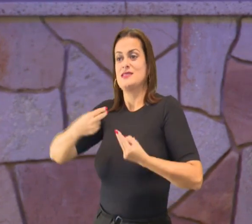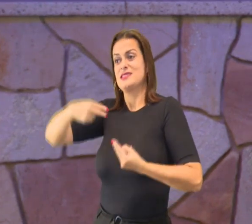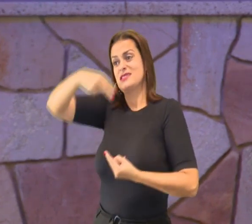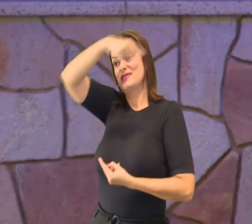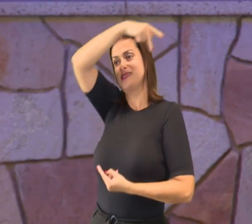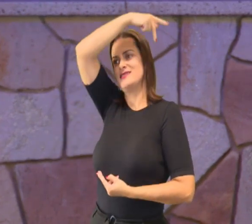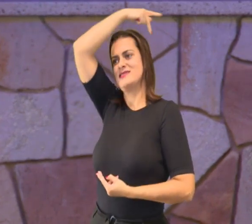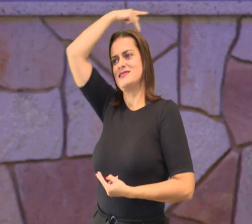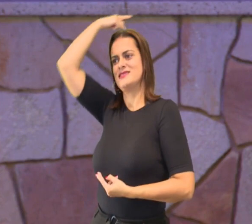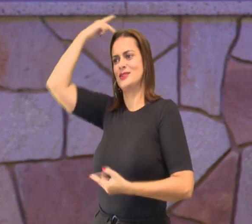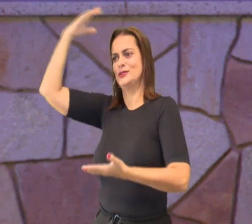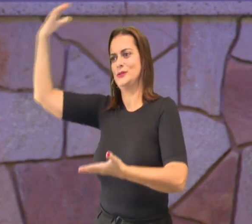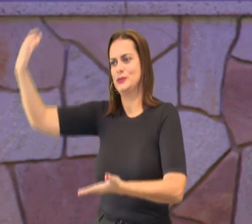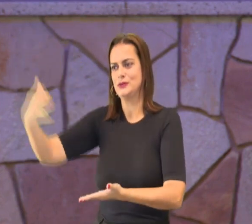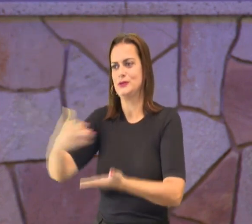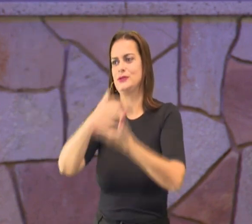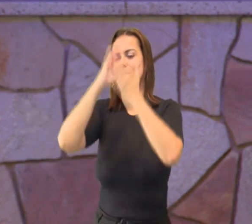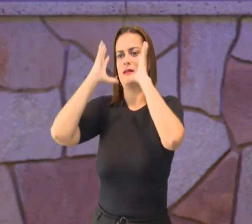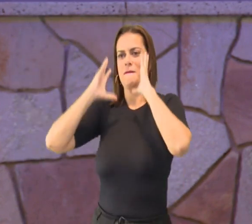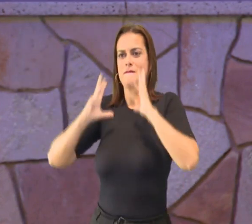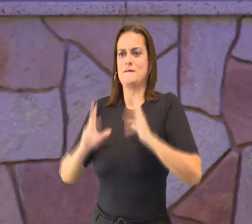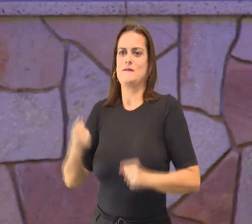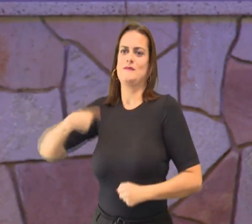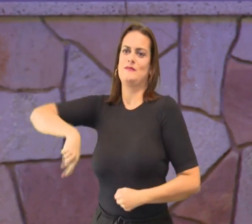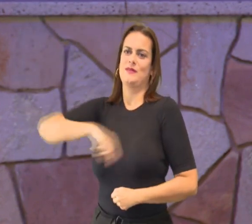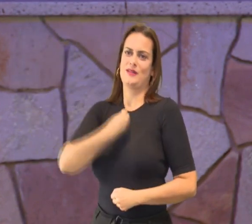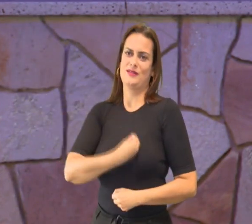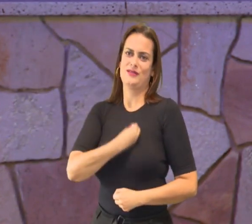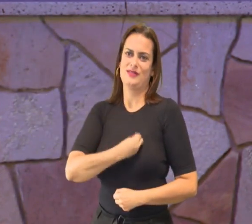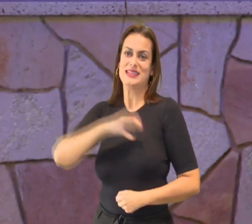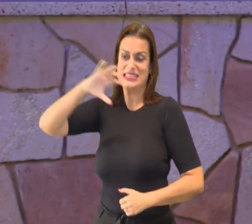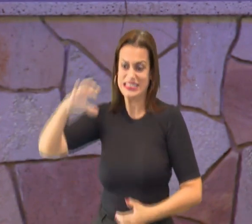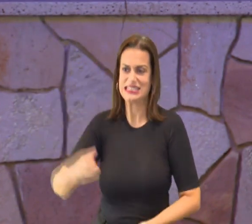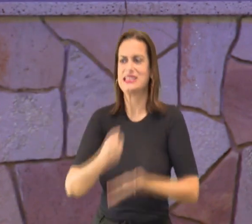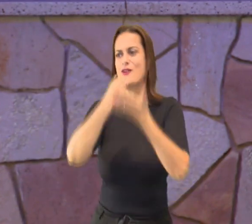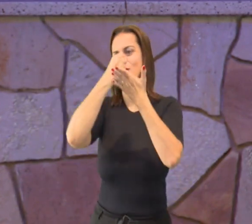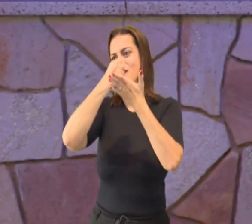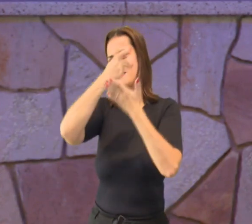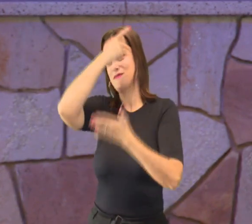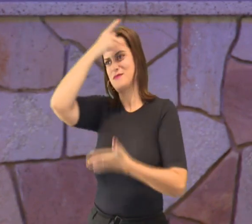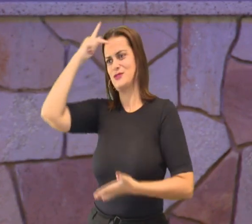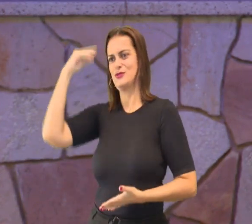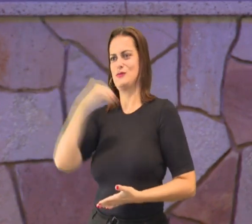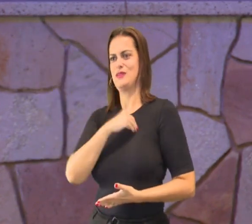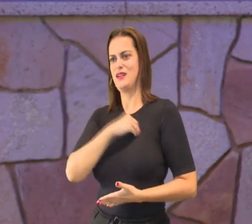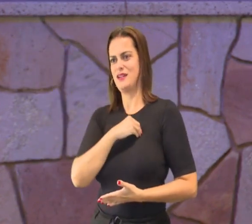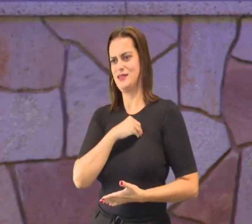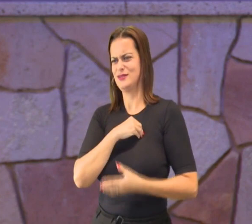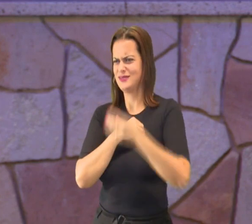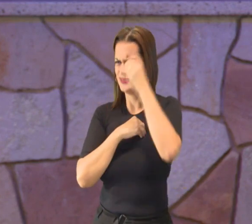que vai redimir, que vai salvar o homem dos seus pecados.